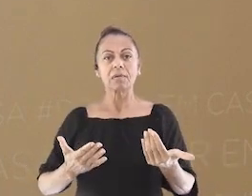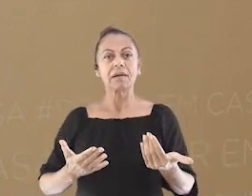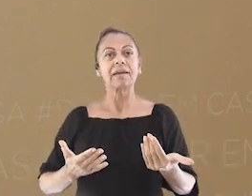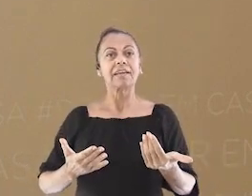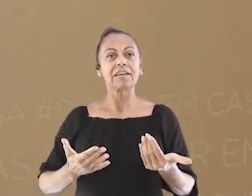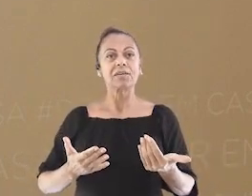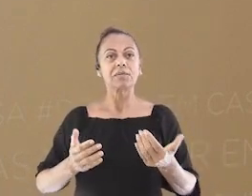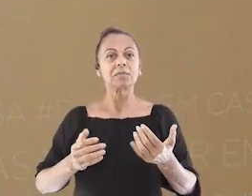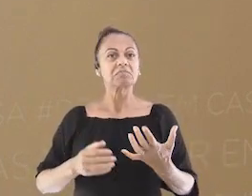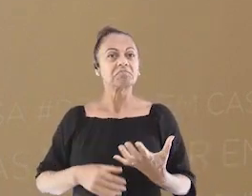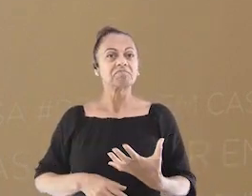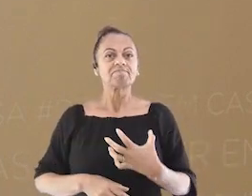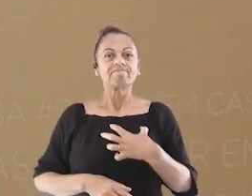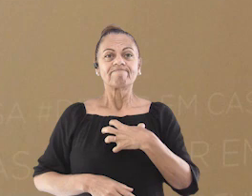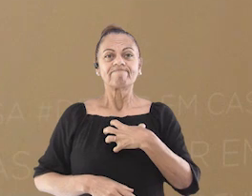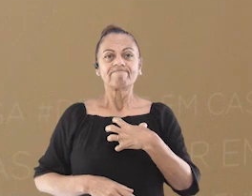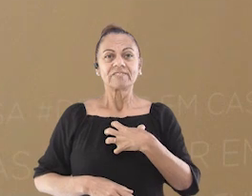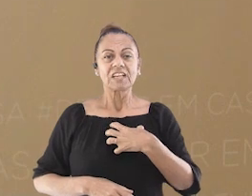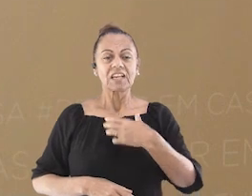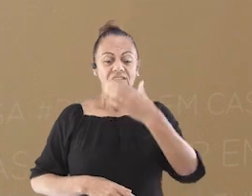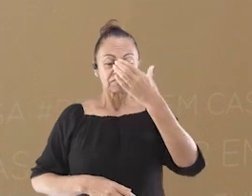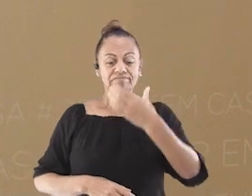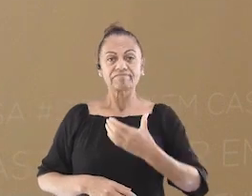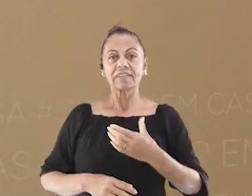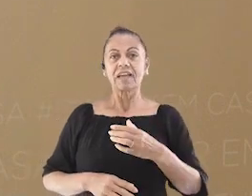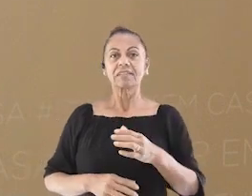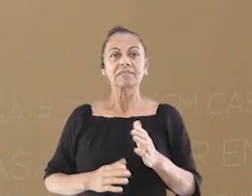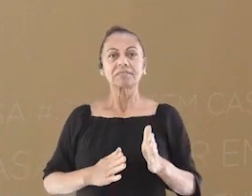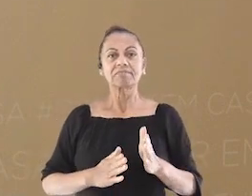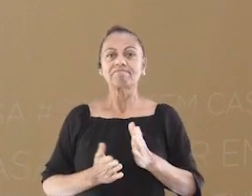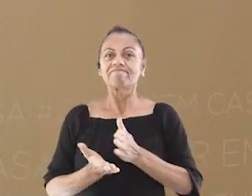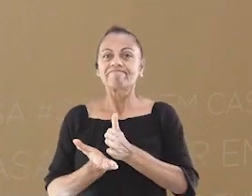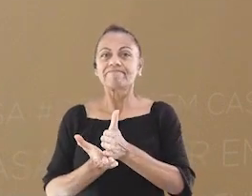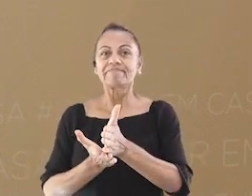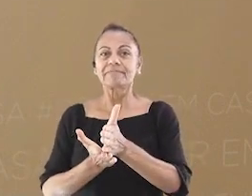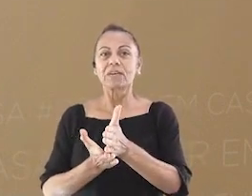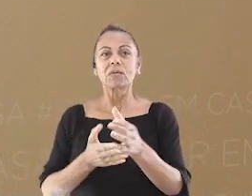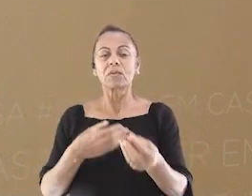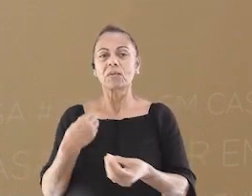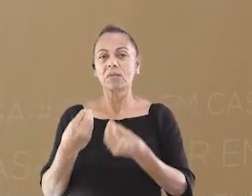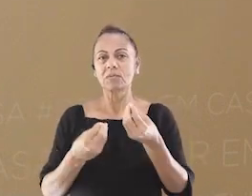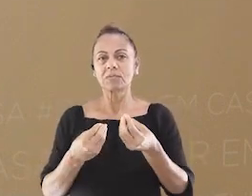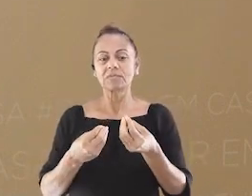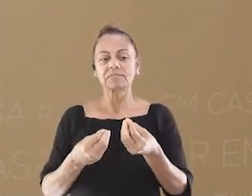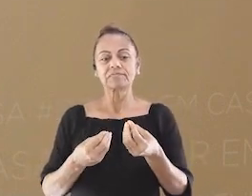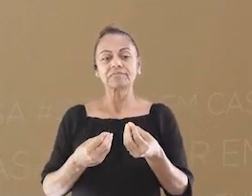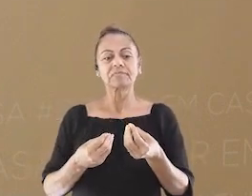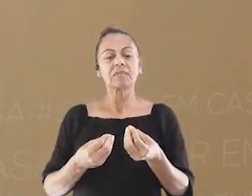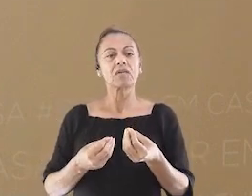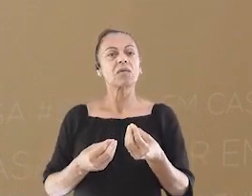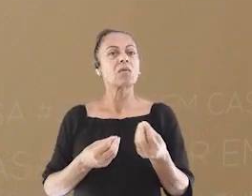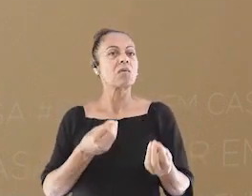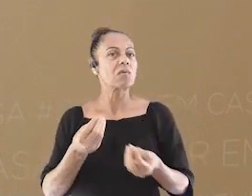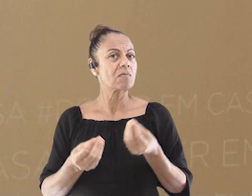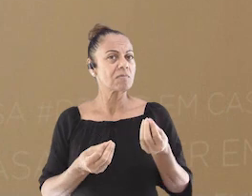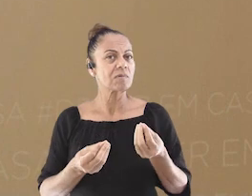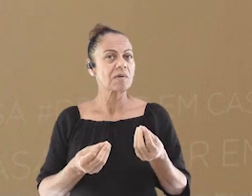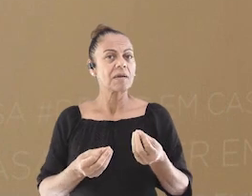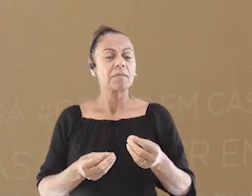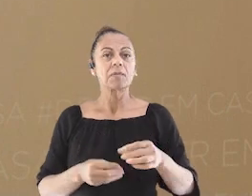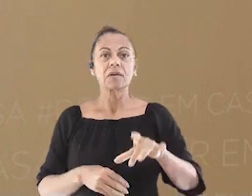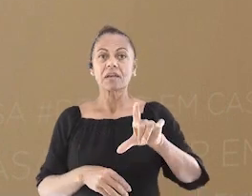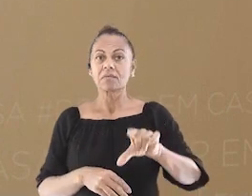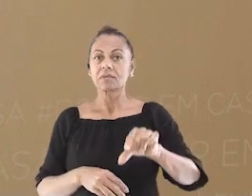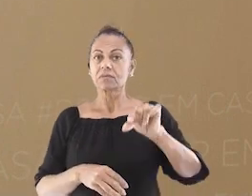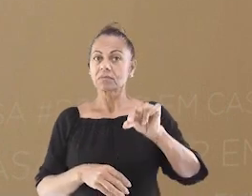Quais códigos de conduta seguir? Como lidamos com os estudos, por exemplo? Pode refletir no